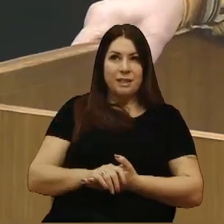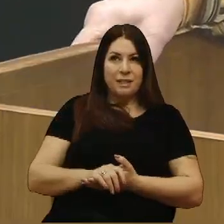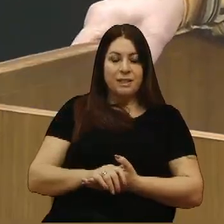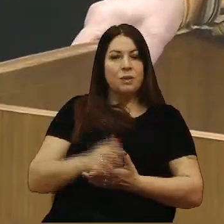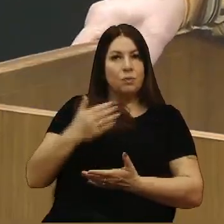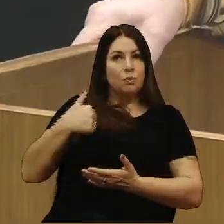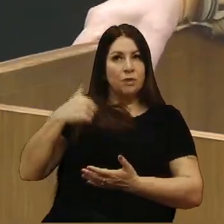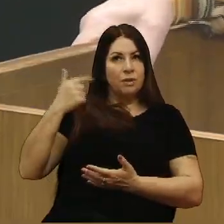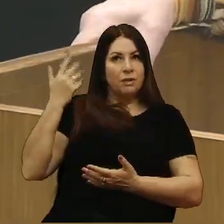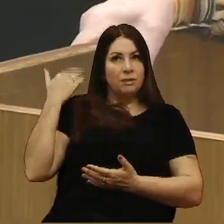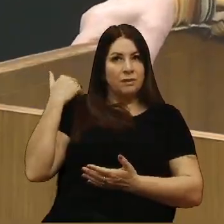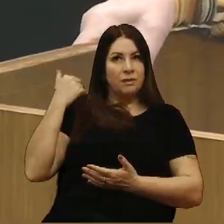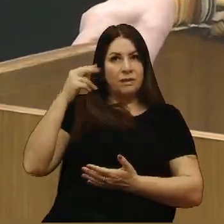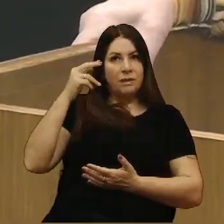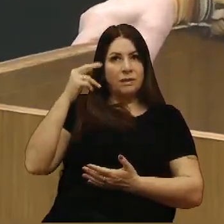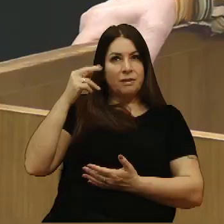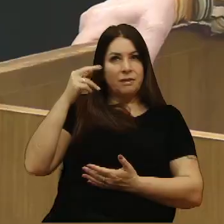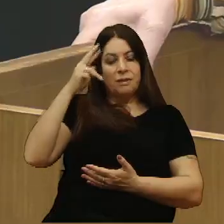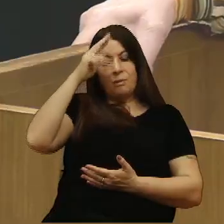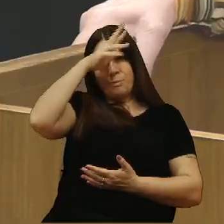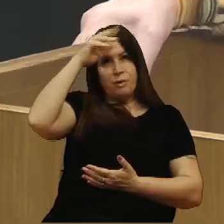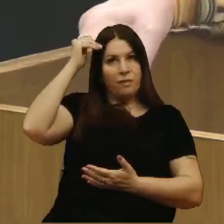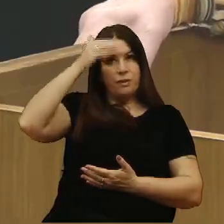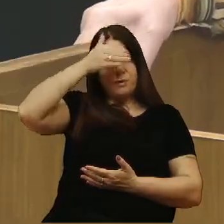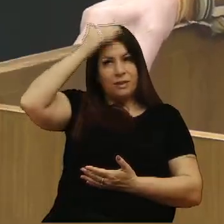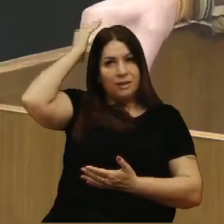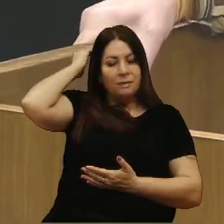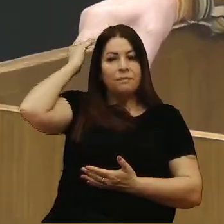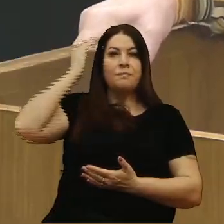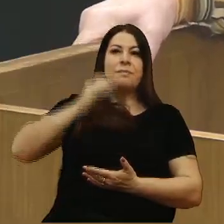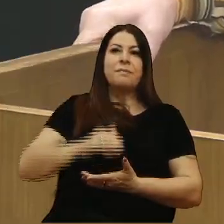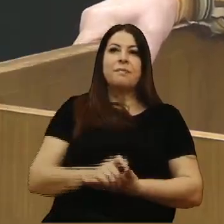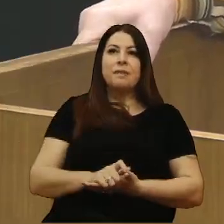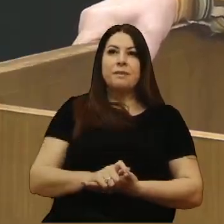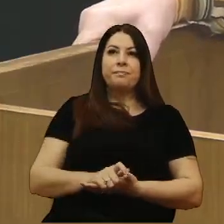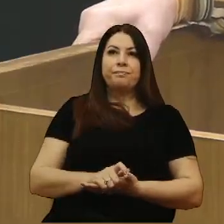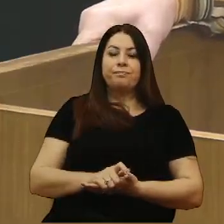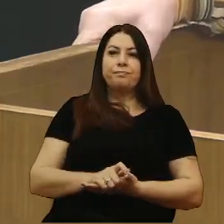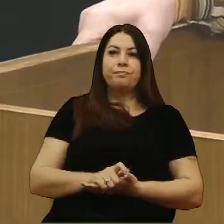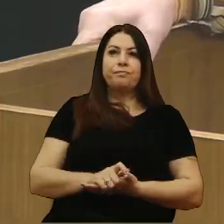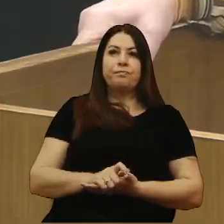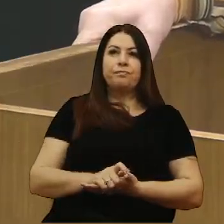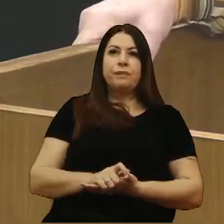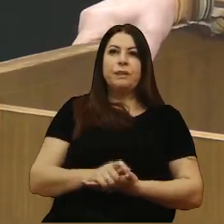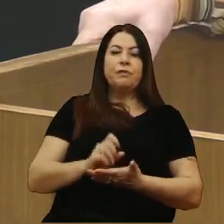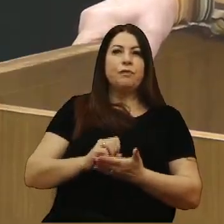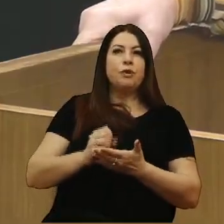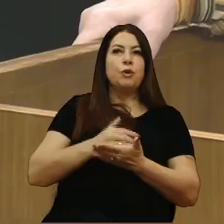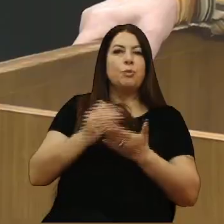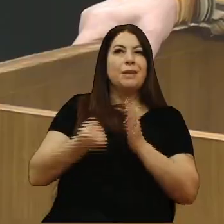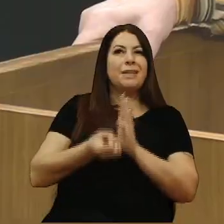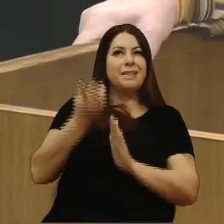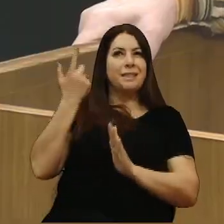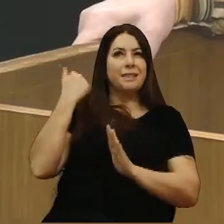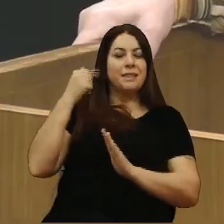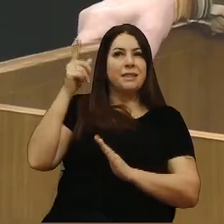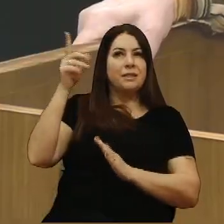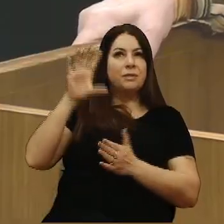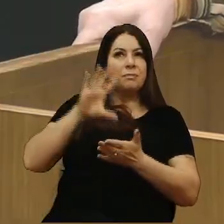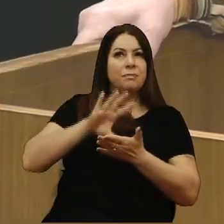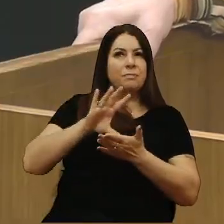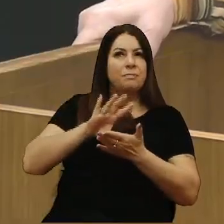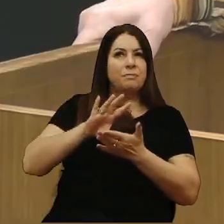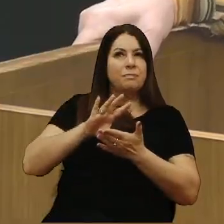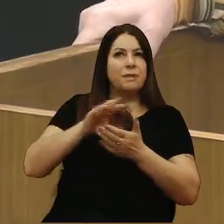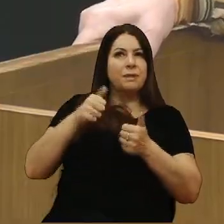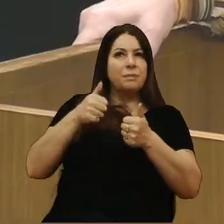era prefeito Alceu Barbosa Velho, foi lançado lá em cima naquele parque,